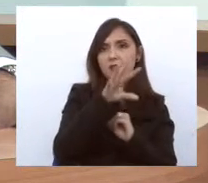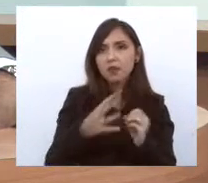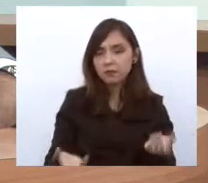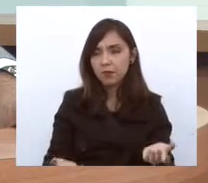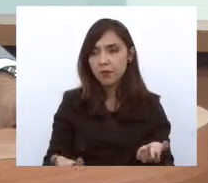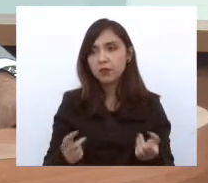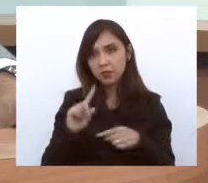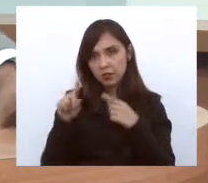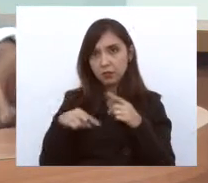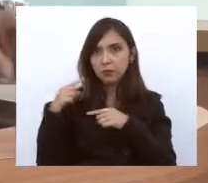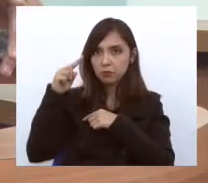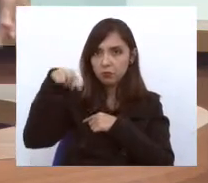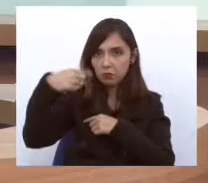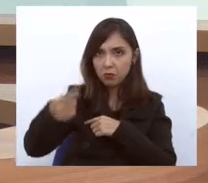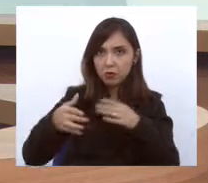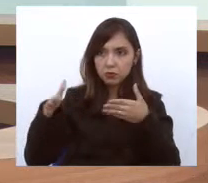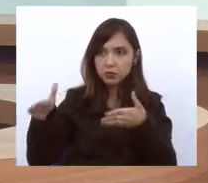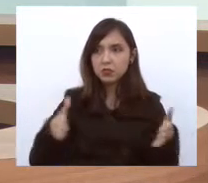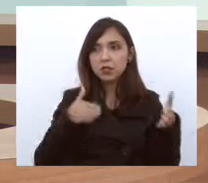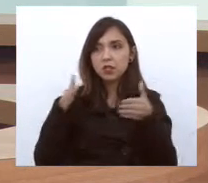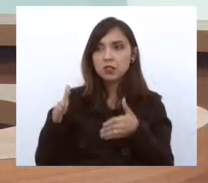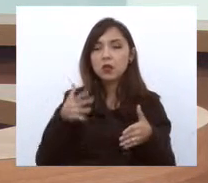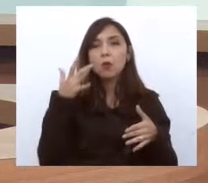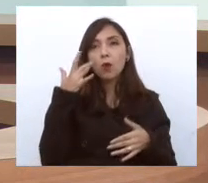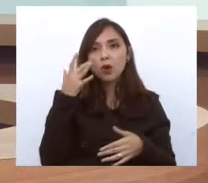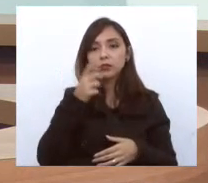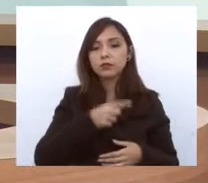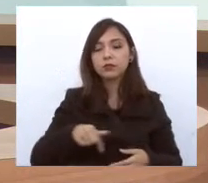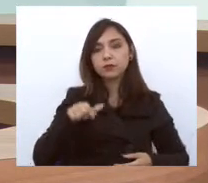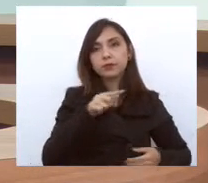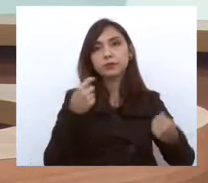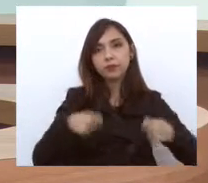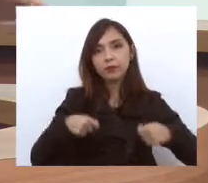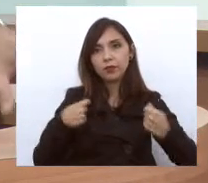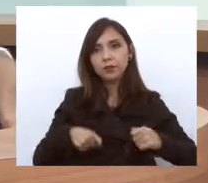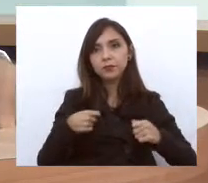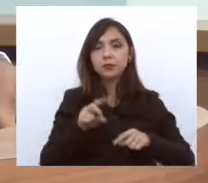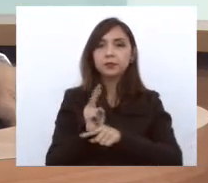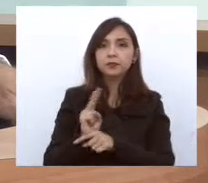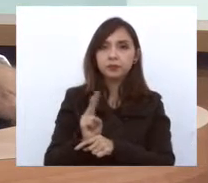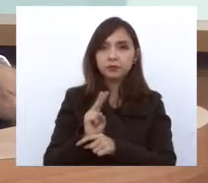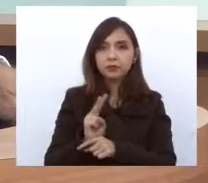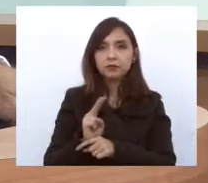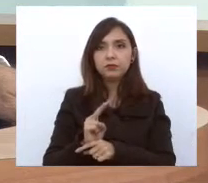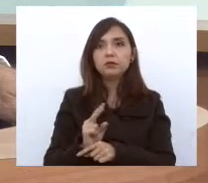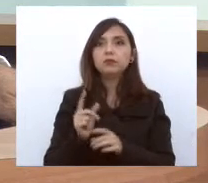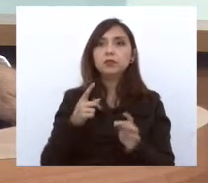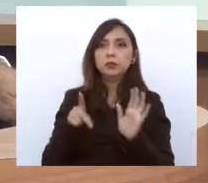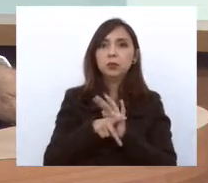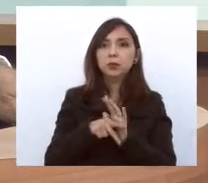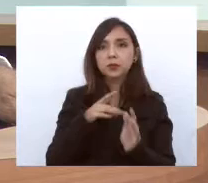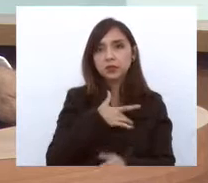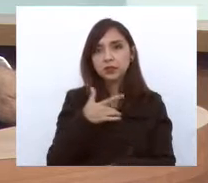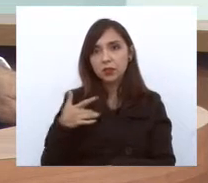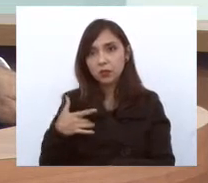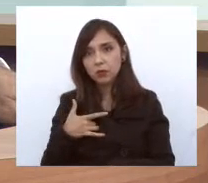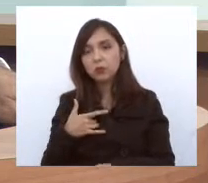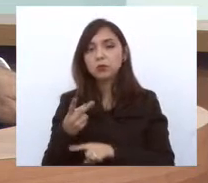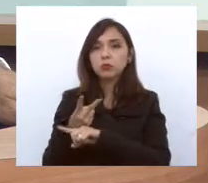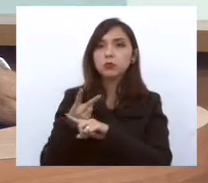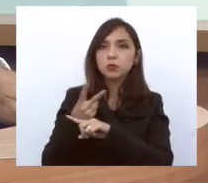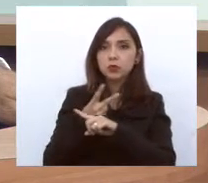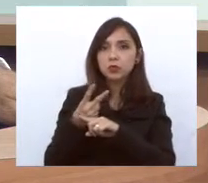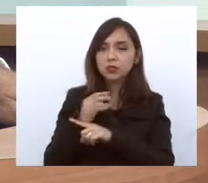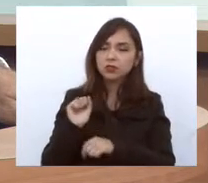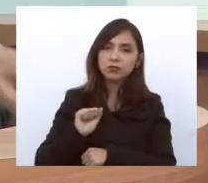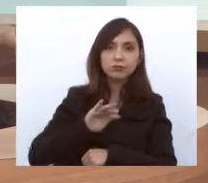aqui nas próximas sessões. Então, eu acho que nós precisamos, sim, fiscalizar a questão da saúde e deixar os procuradores um